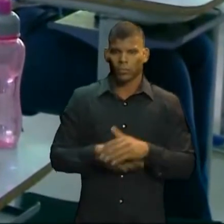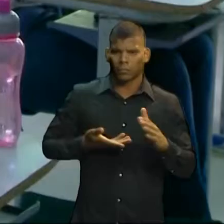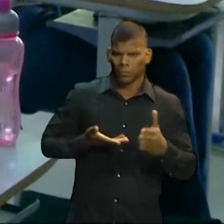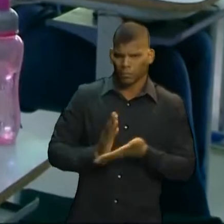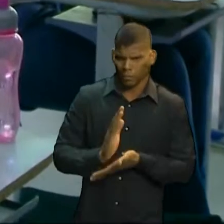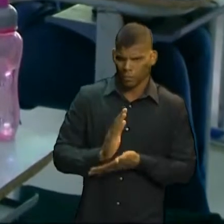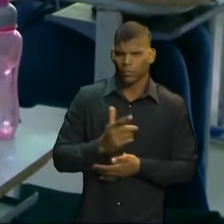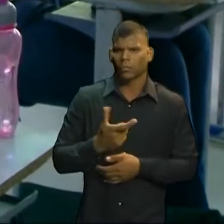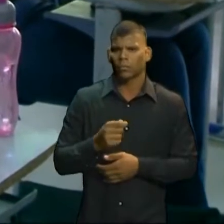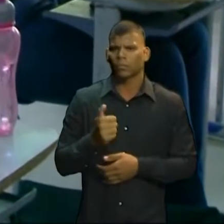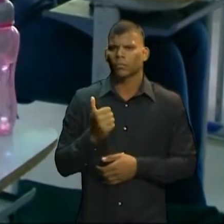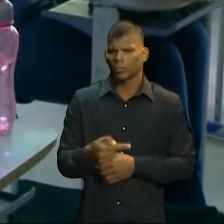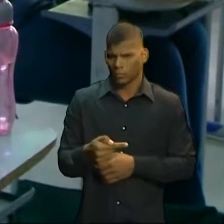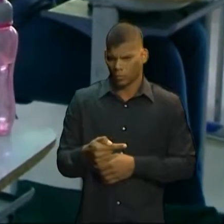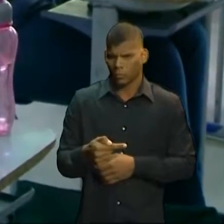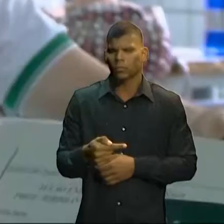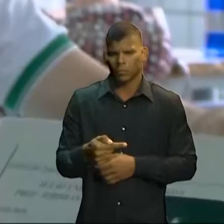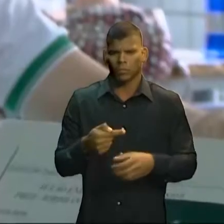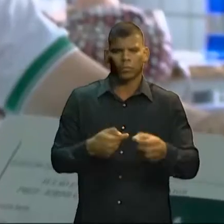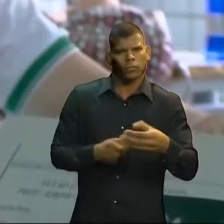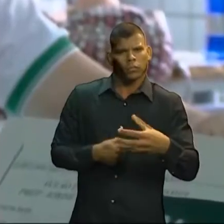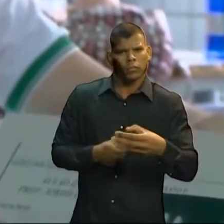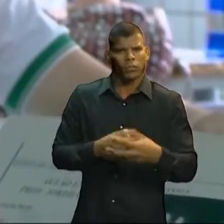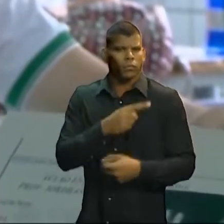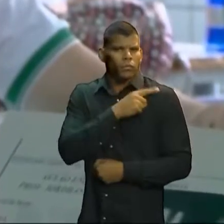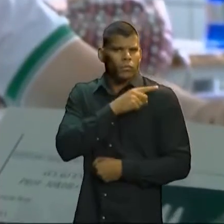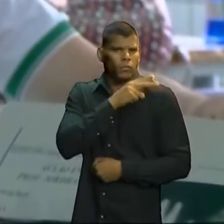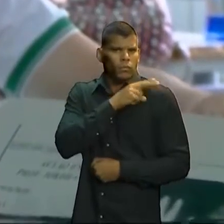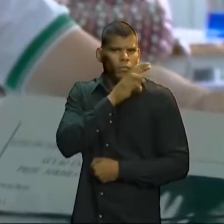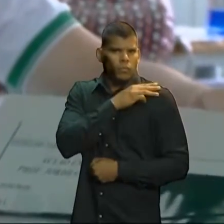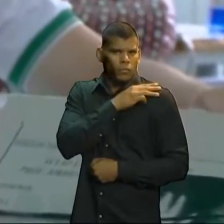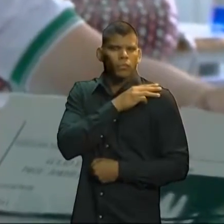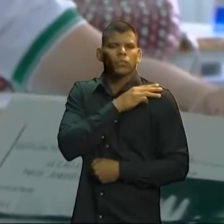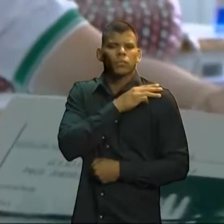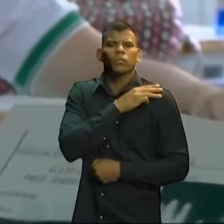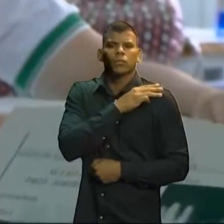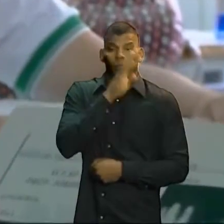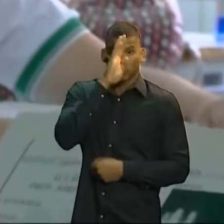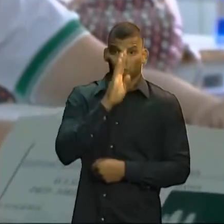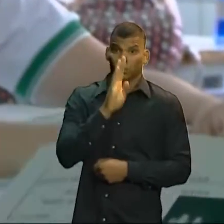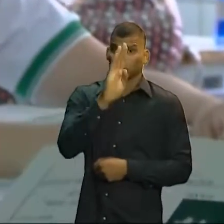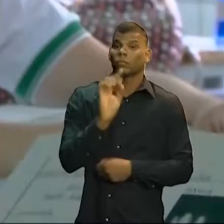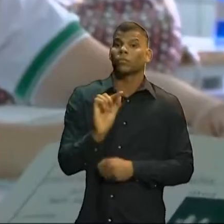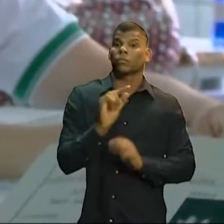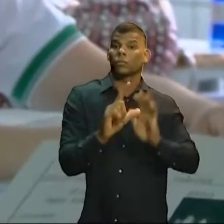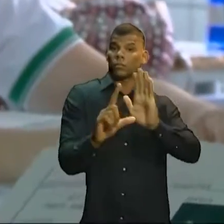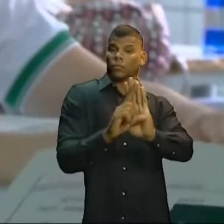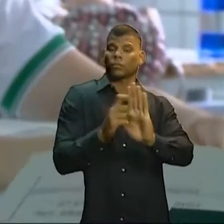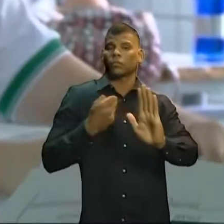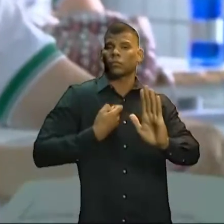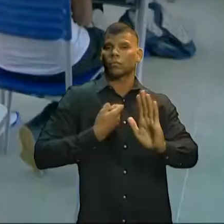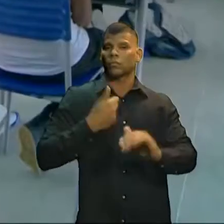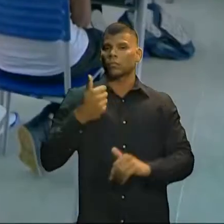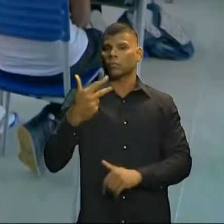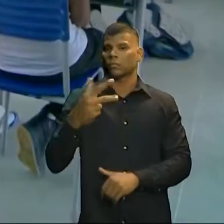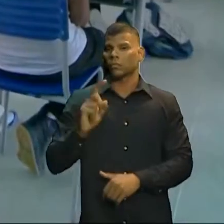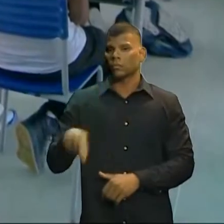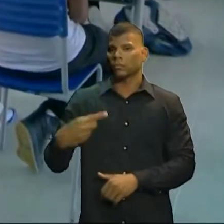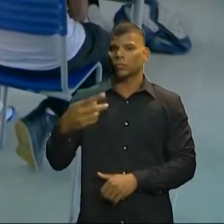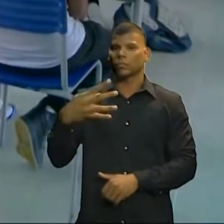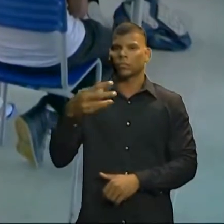em 2017, o novo ensino médio terá como base a Lei nº 13.415.